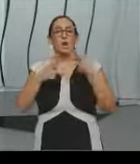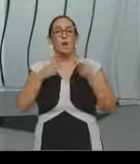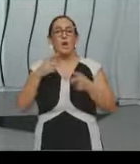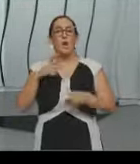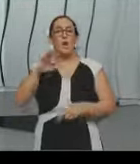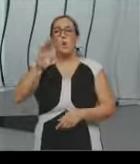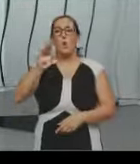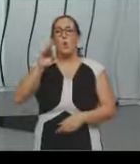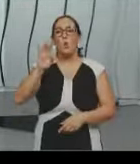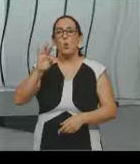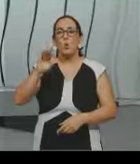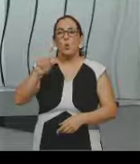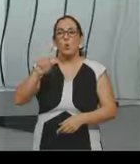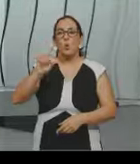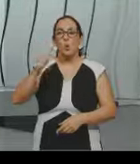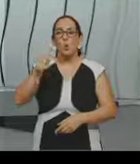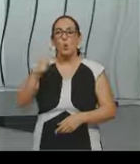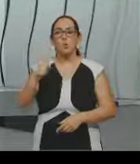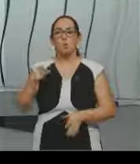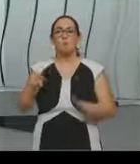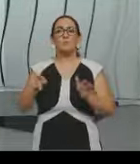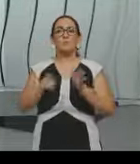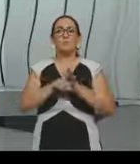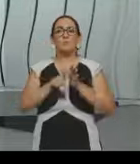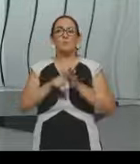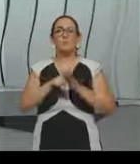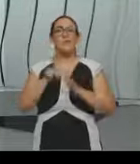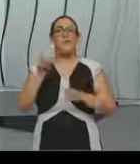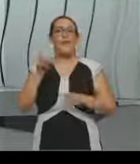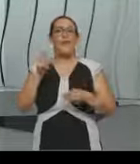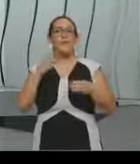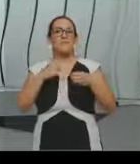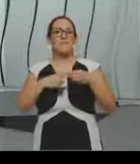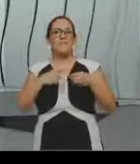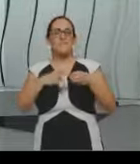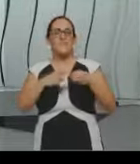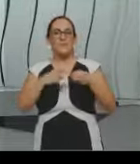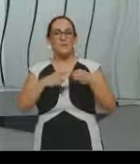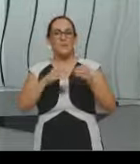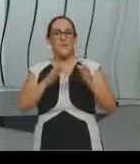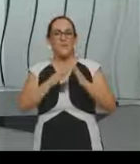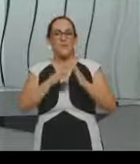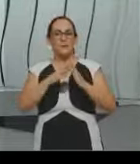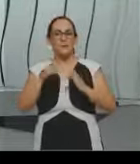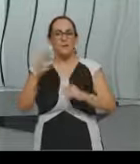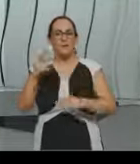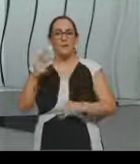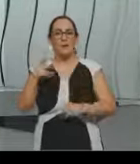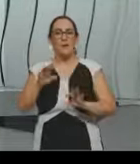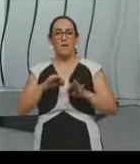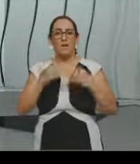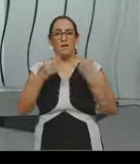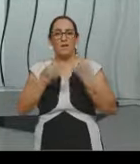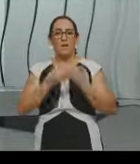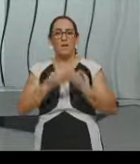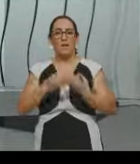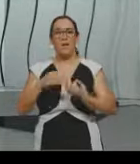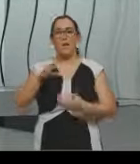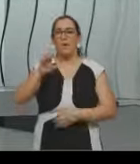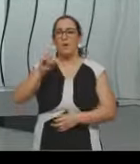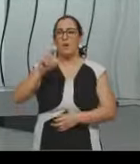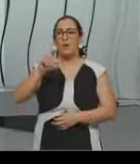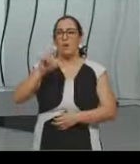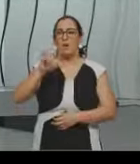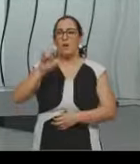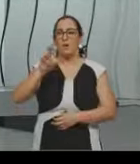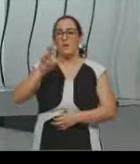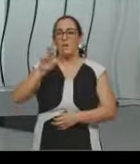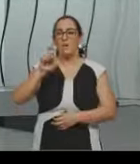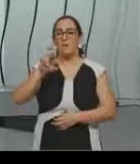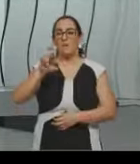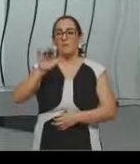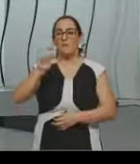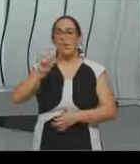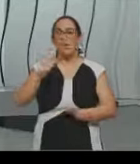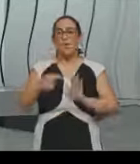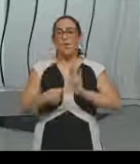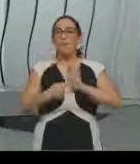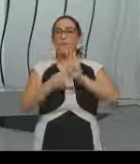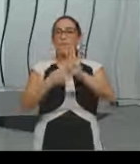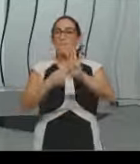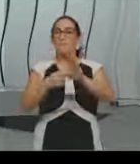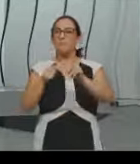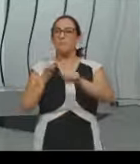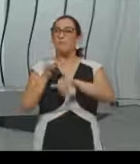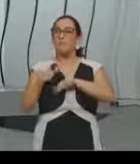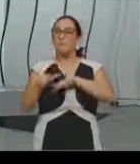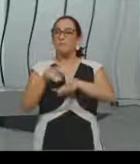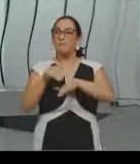Encontro de Cultura Afro, na cidade de Oliveira, que é um grupo que promove discussões, né? Que traz o assunto, que busca integrar